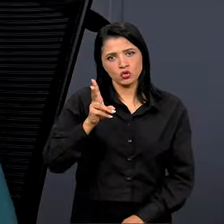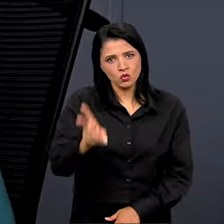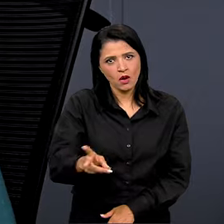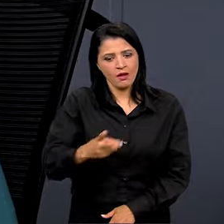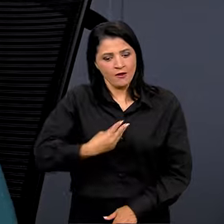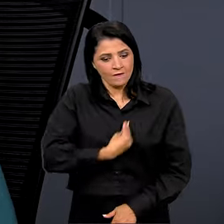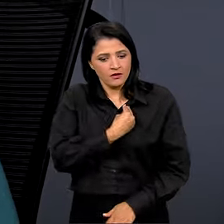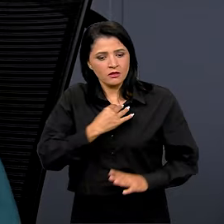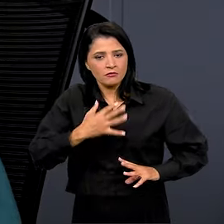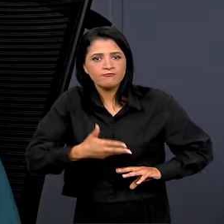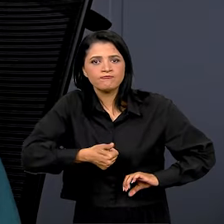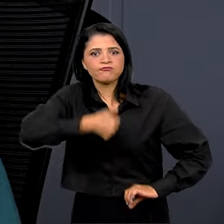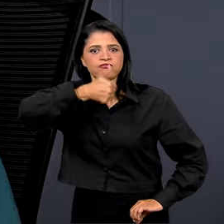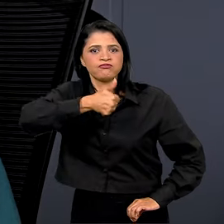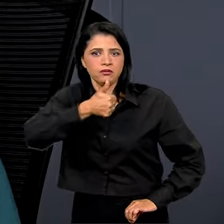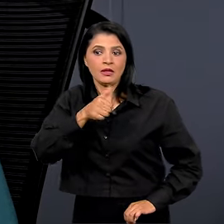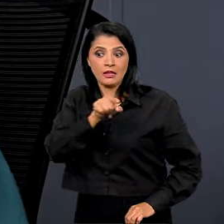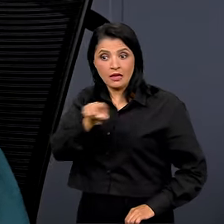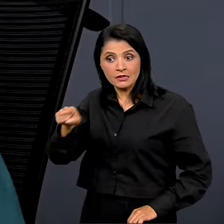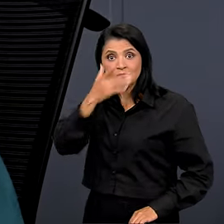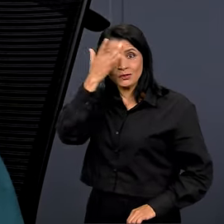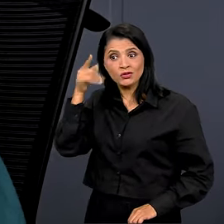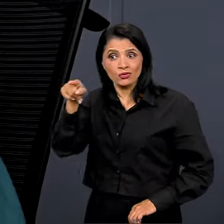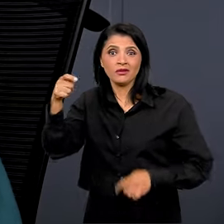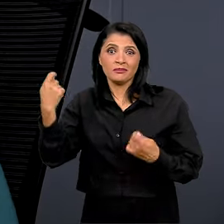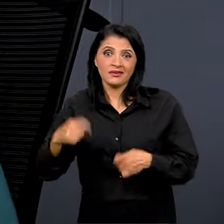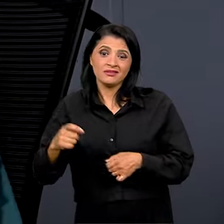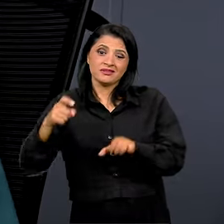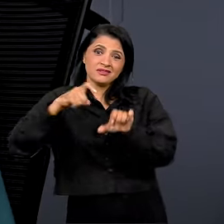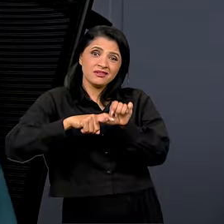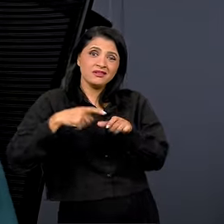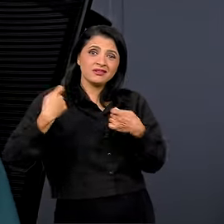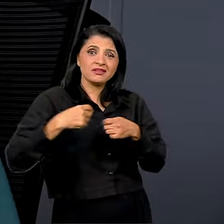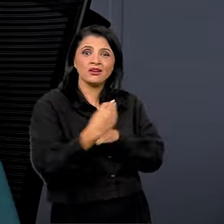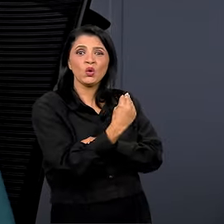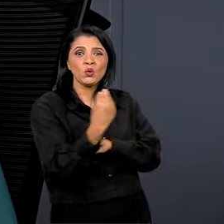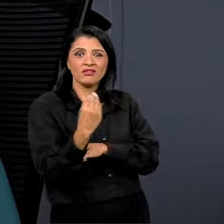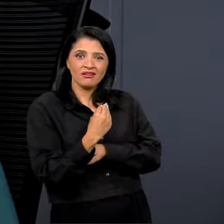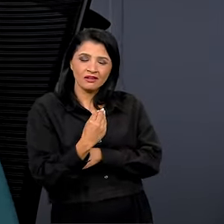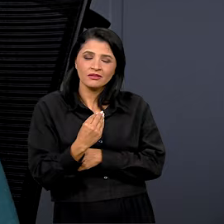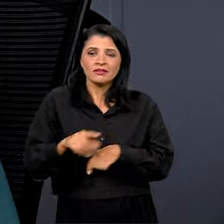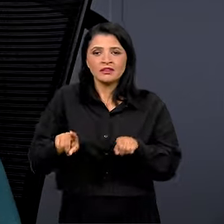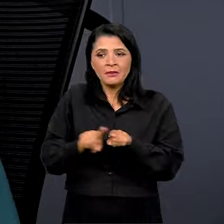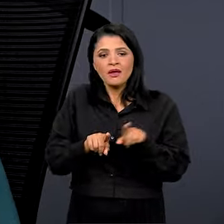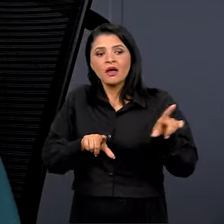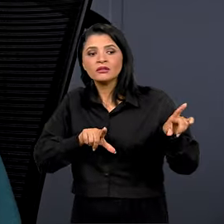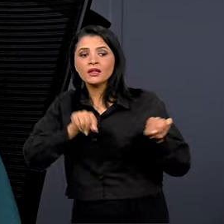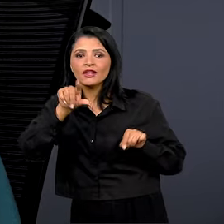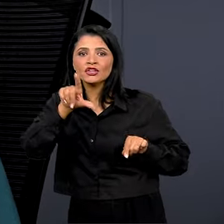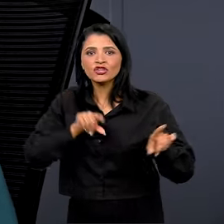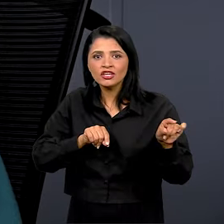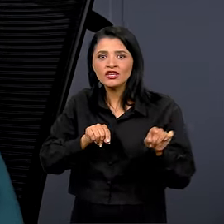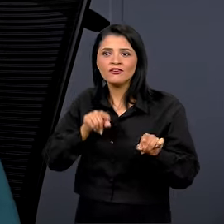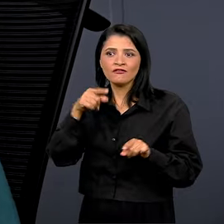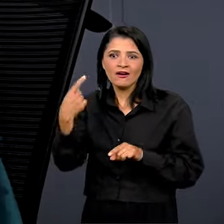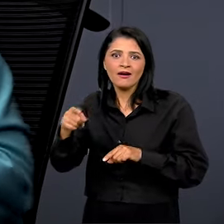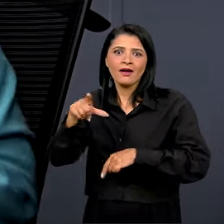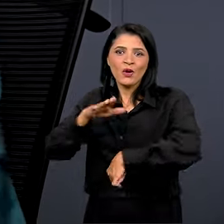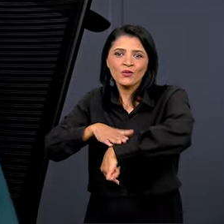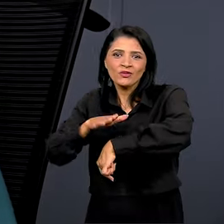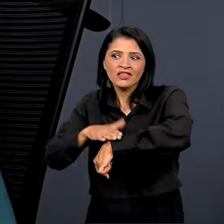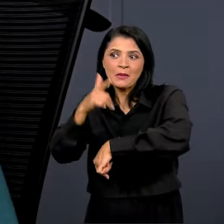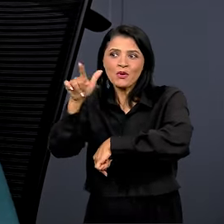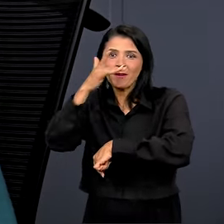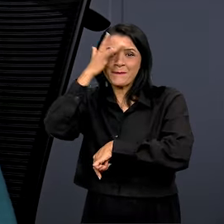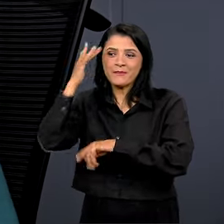a qualidade de vida dessas pessoas que precisam do cuidado e também para ter uma alternativa eh de liberação de